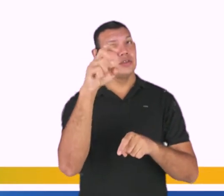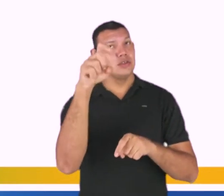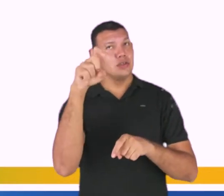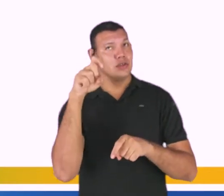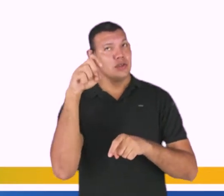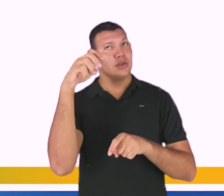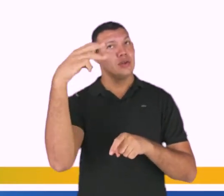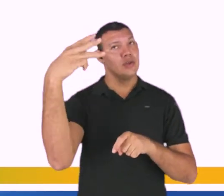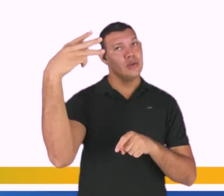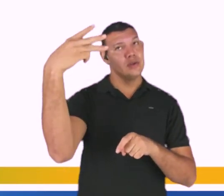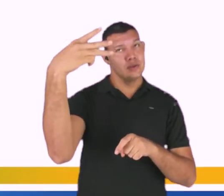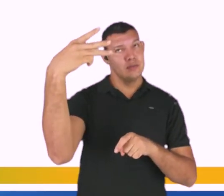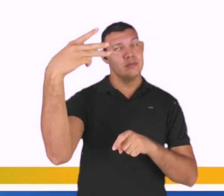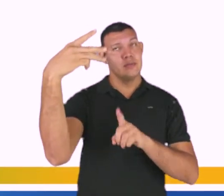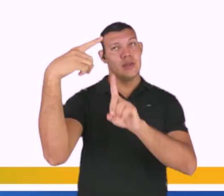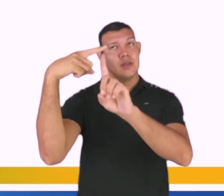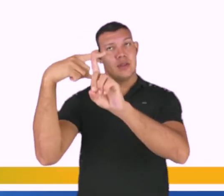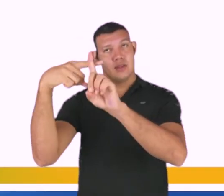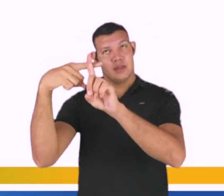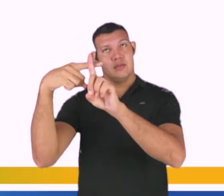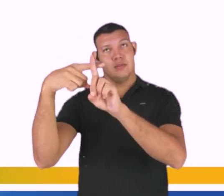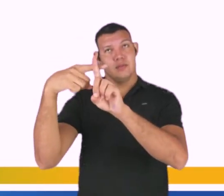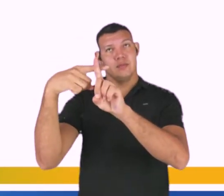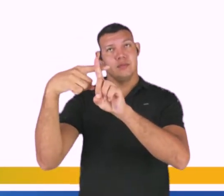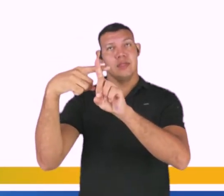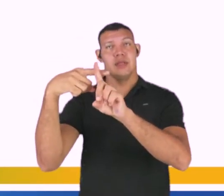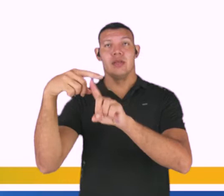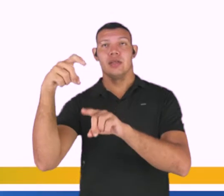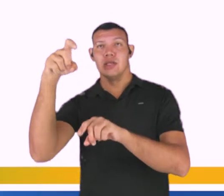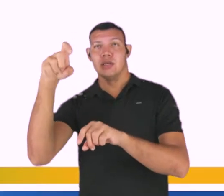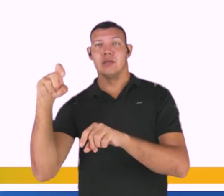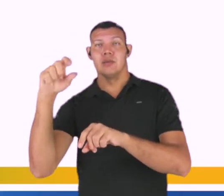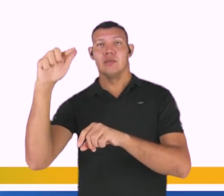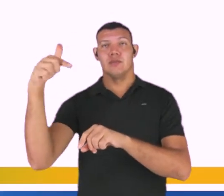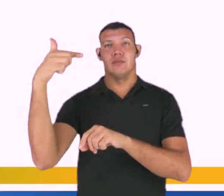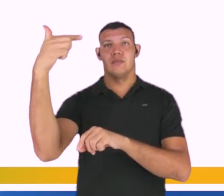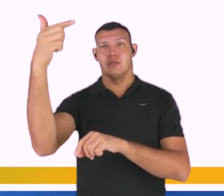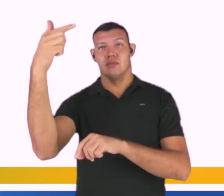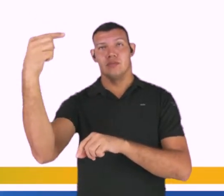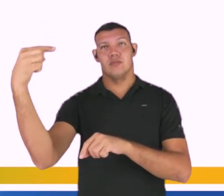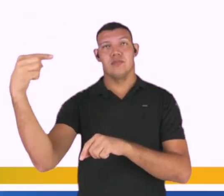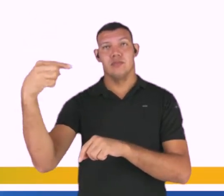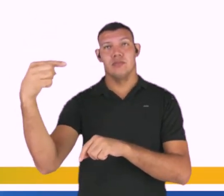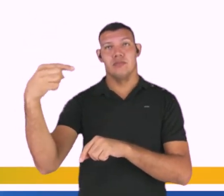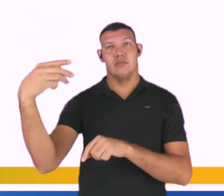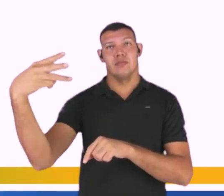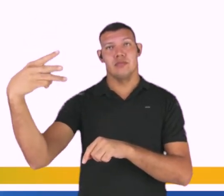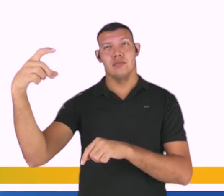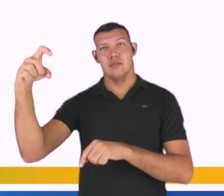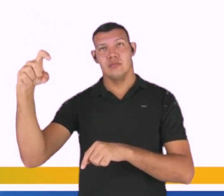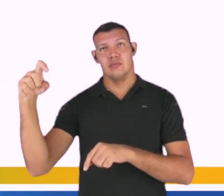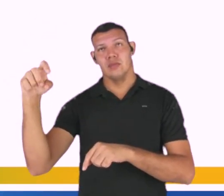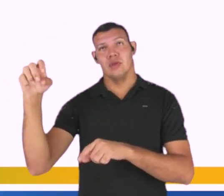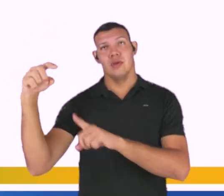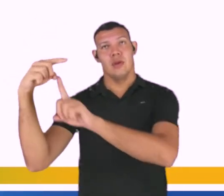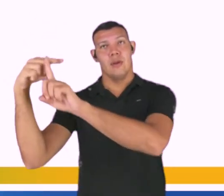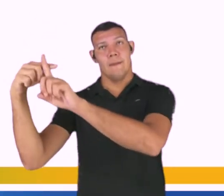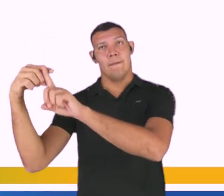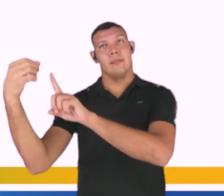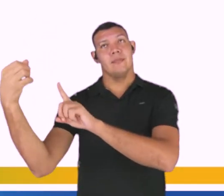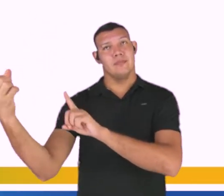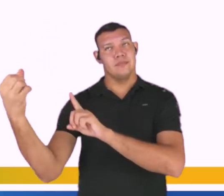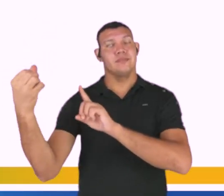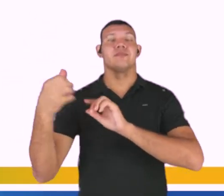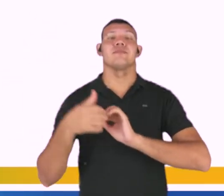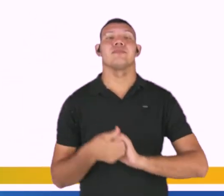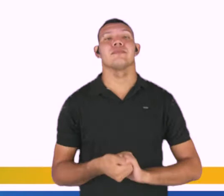dessa pdx x a quarta - 5 x ao cubo em 5x ao quadrado mais x ao quadrado desculpa